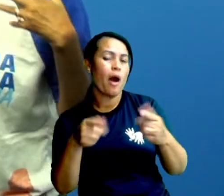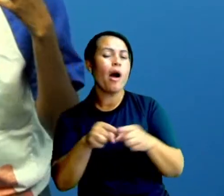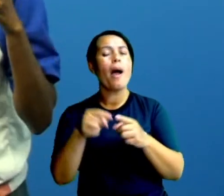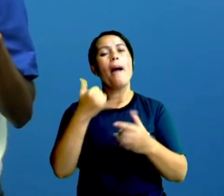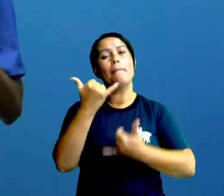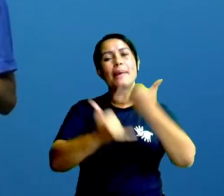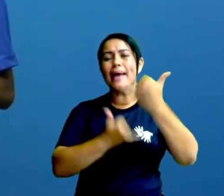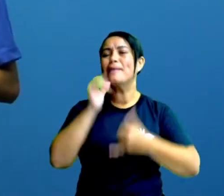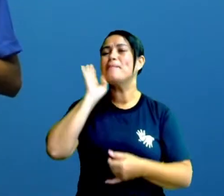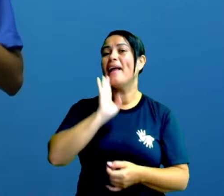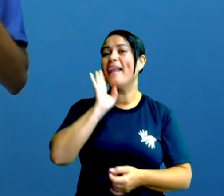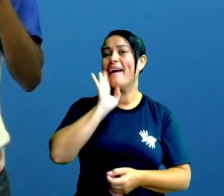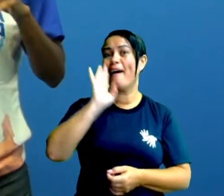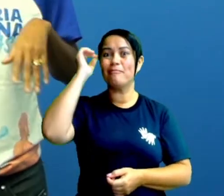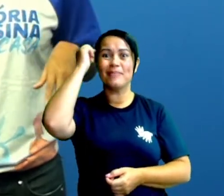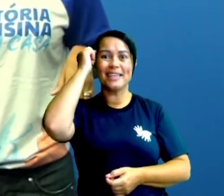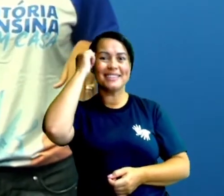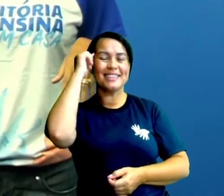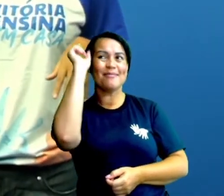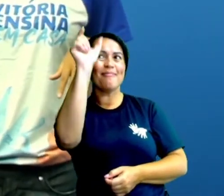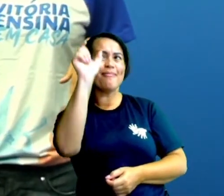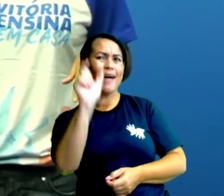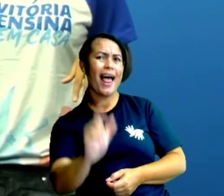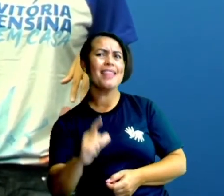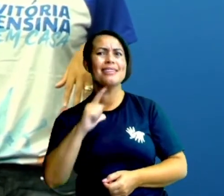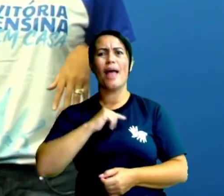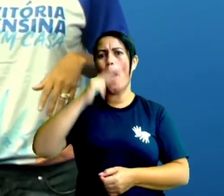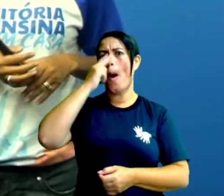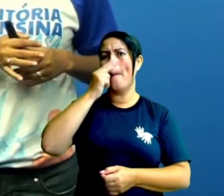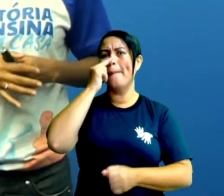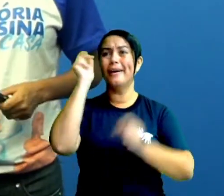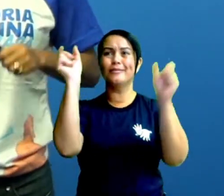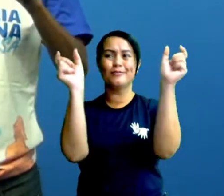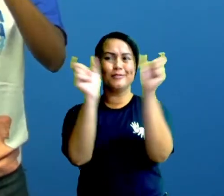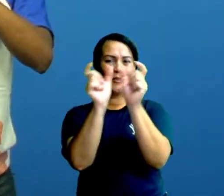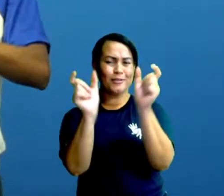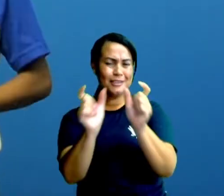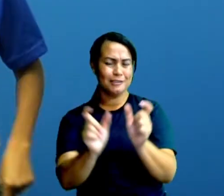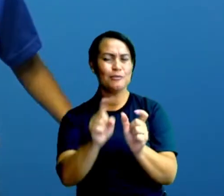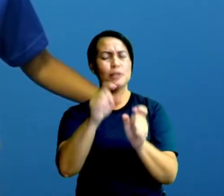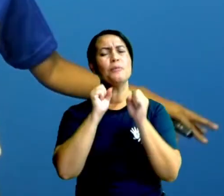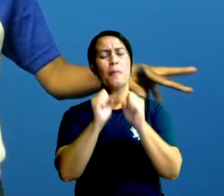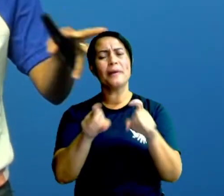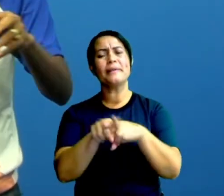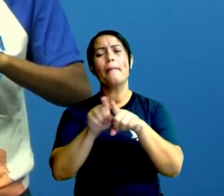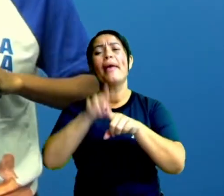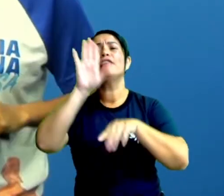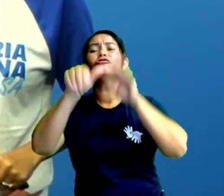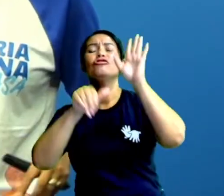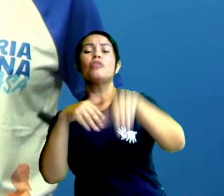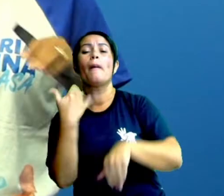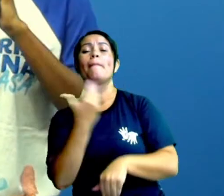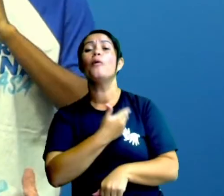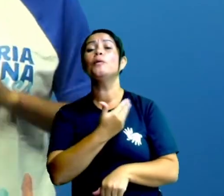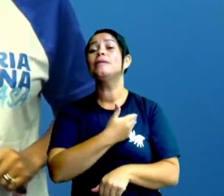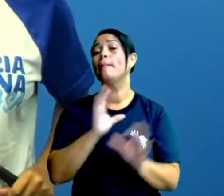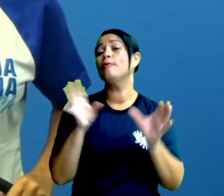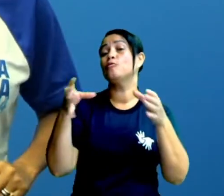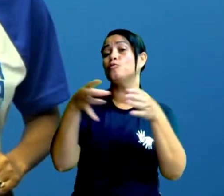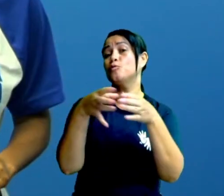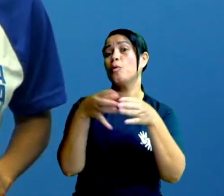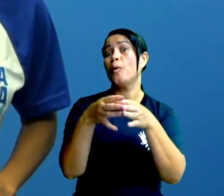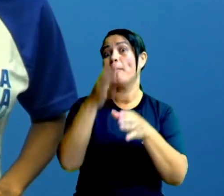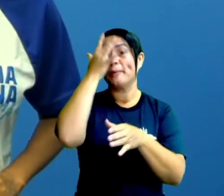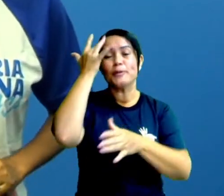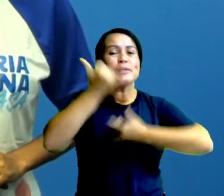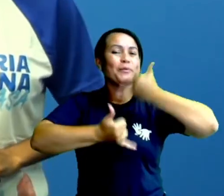ficar pensando em palavrinhas que tem um mesmo sozinho final e aí vocês podem chamar os colegas juntar um monte